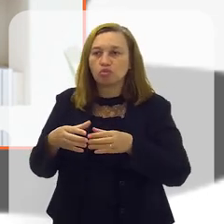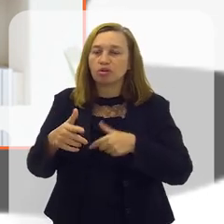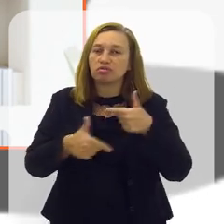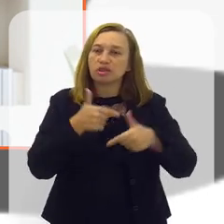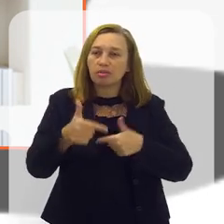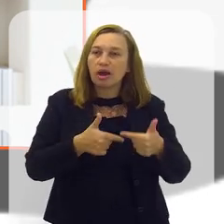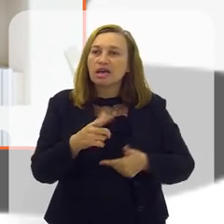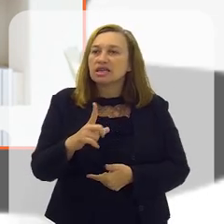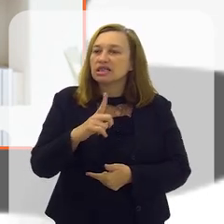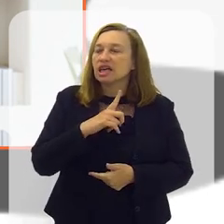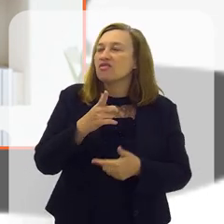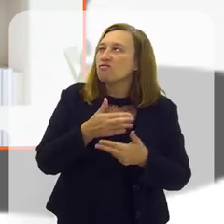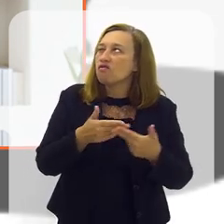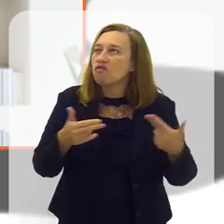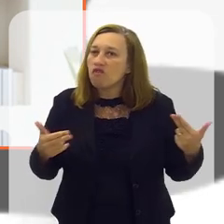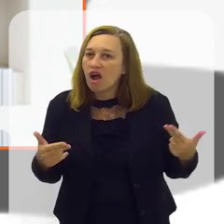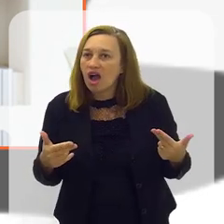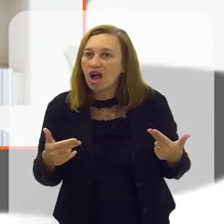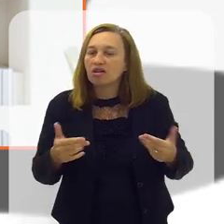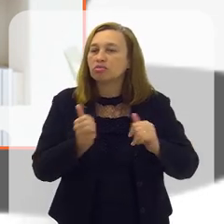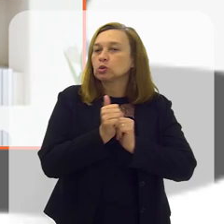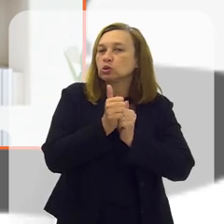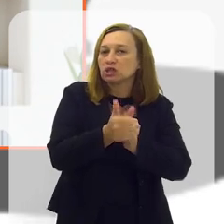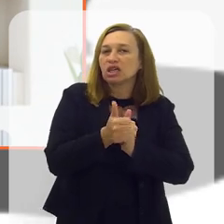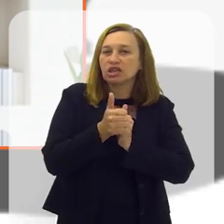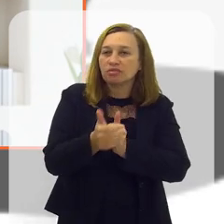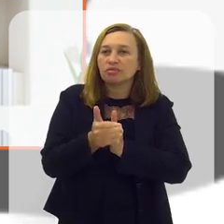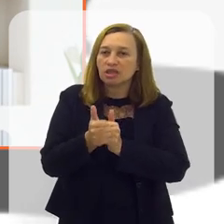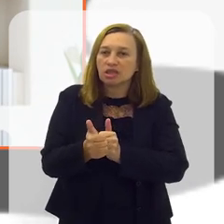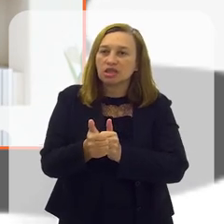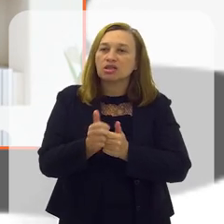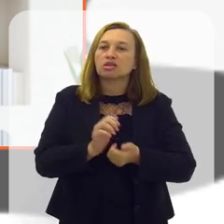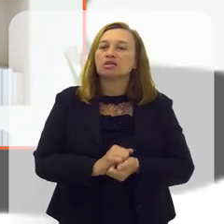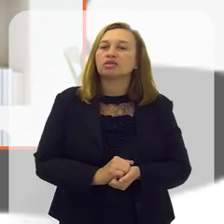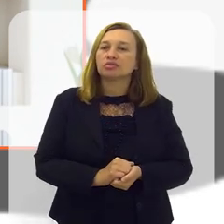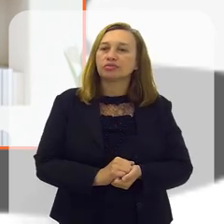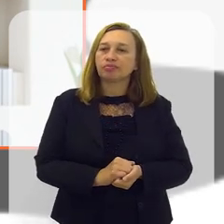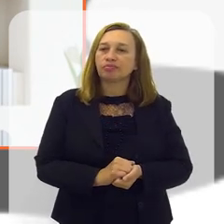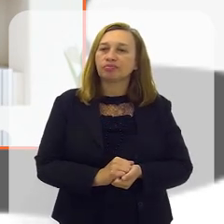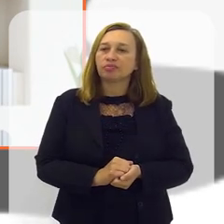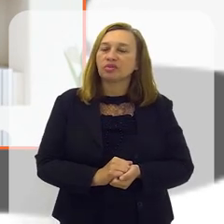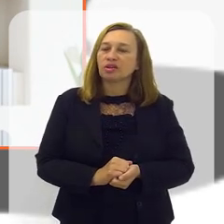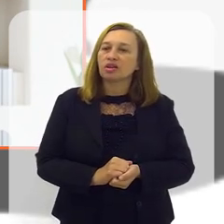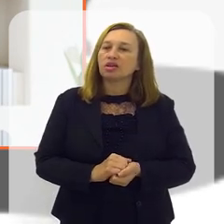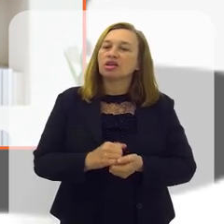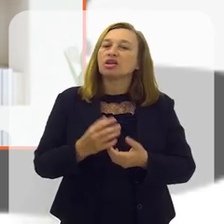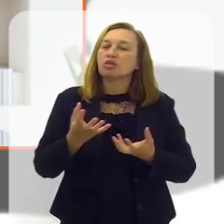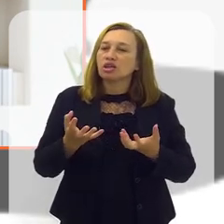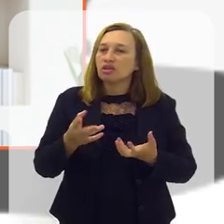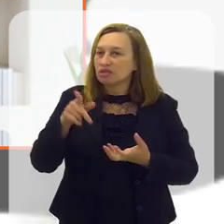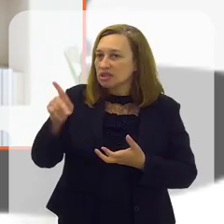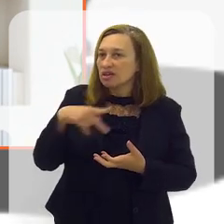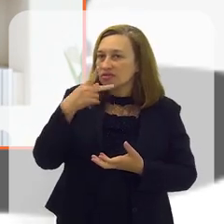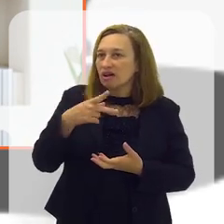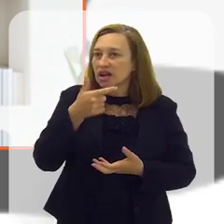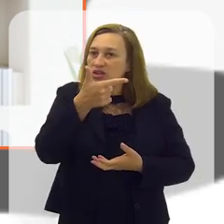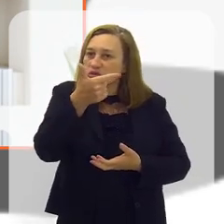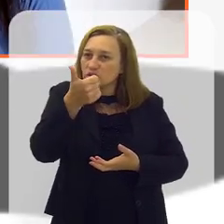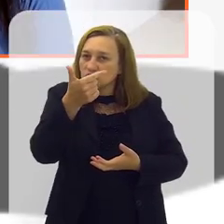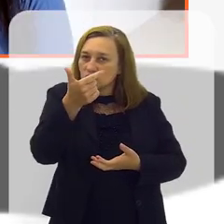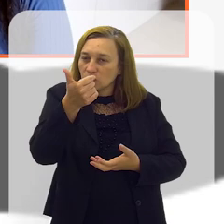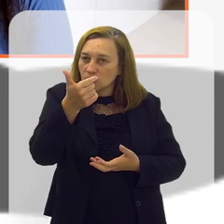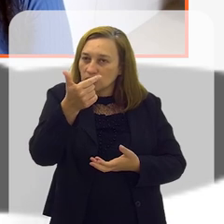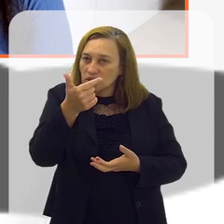E existem vários segmentos que absorveram o processo que eu queria que você contasse sobre os